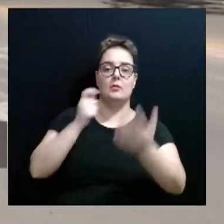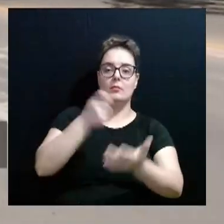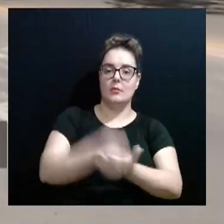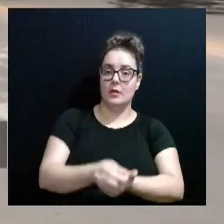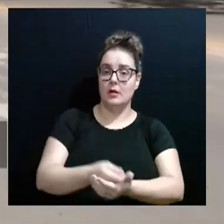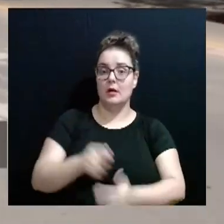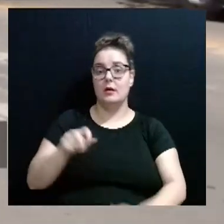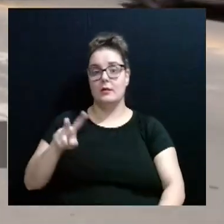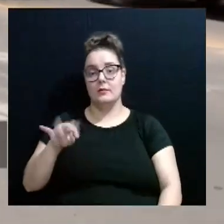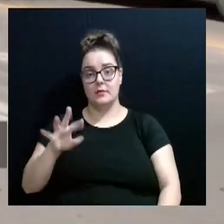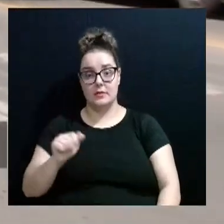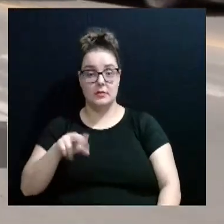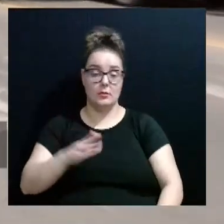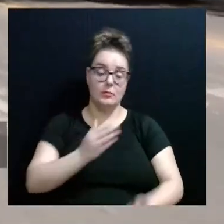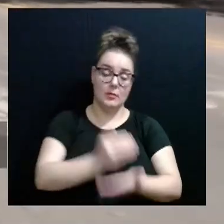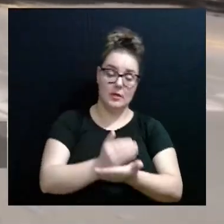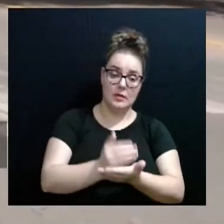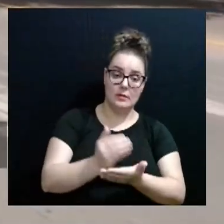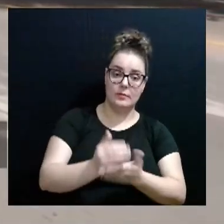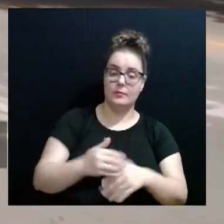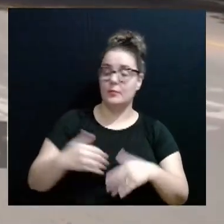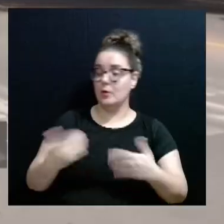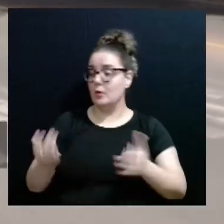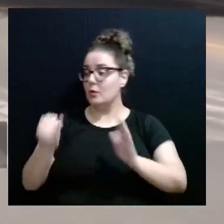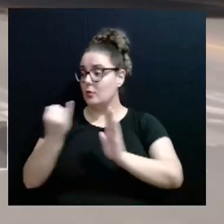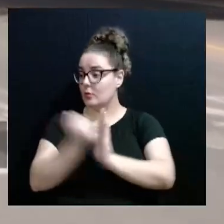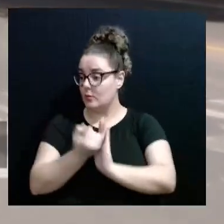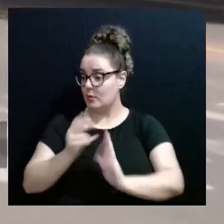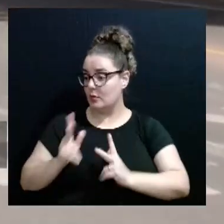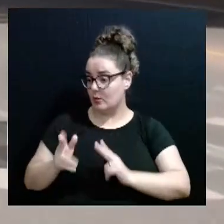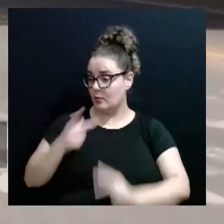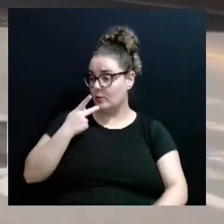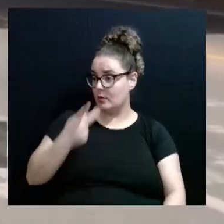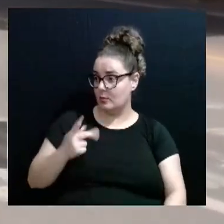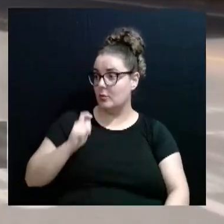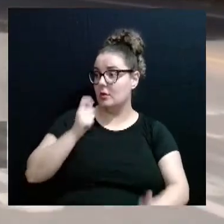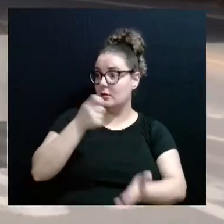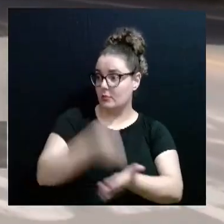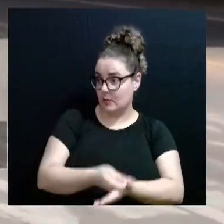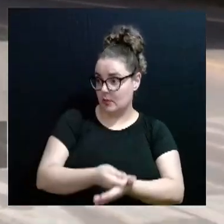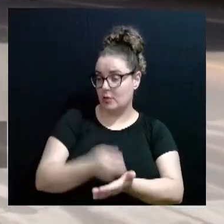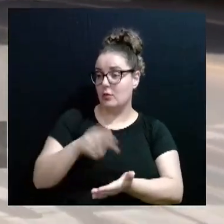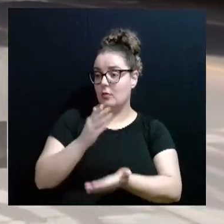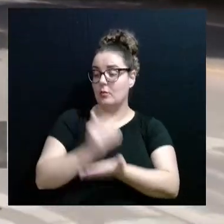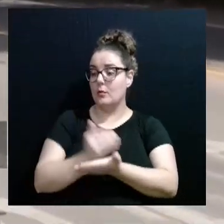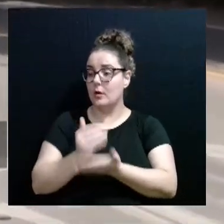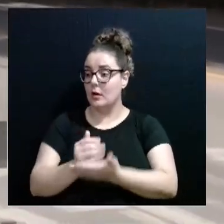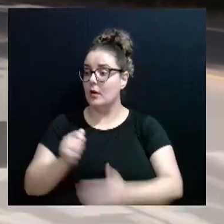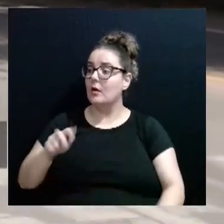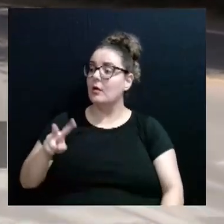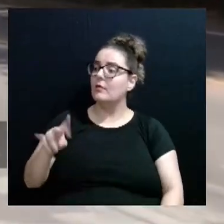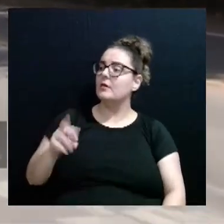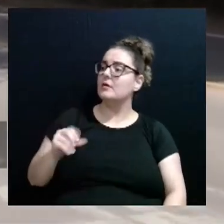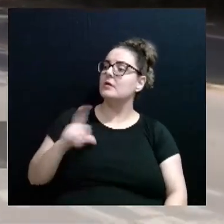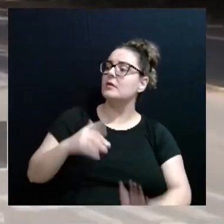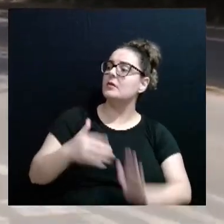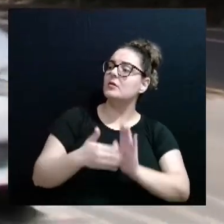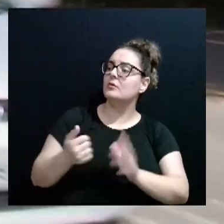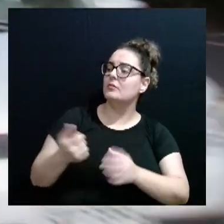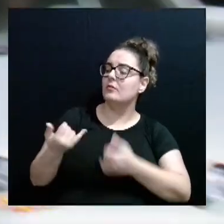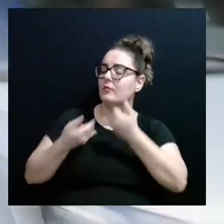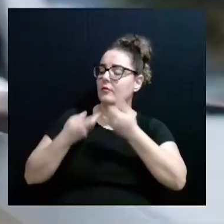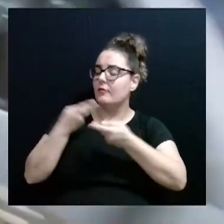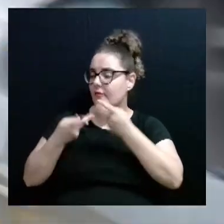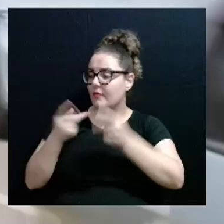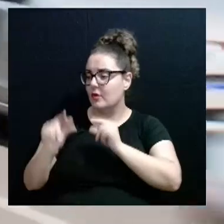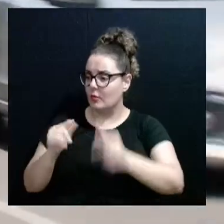parcelado. E o imposto, como você falou, né, pode ser pago à vista ou parcelado. À vista tem um desconto? Conta um pouco mais para a gente. Exatamente.